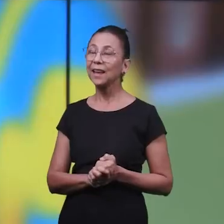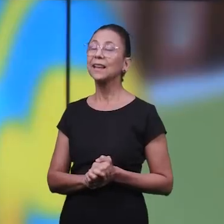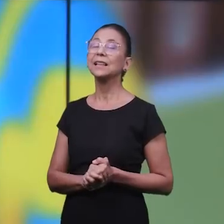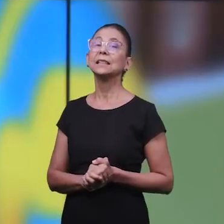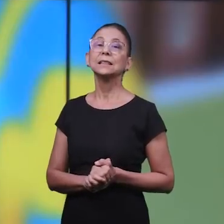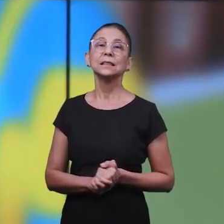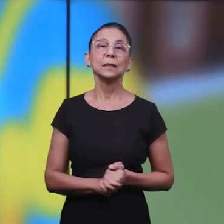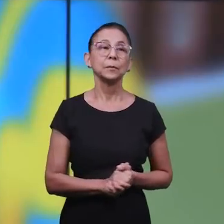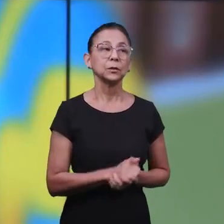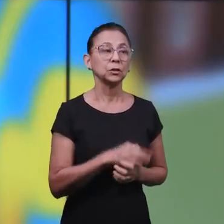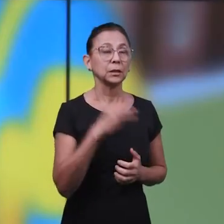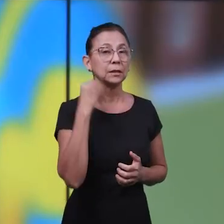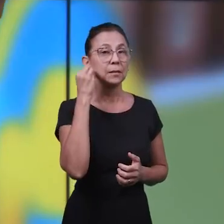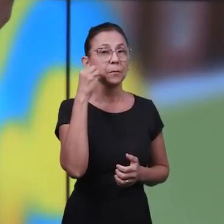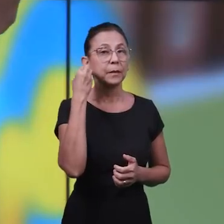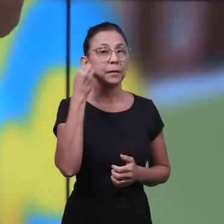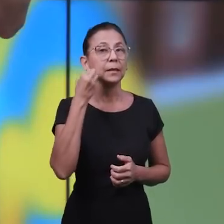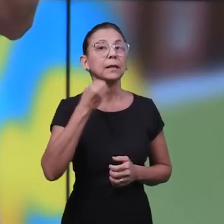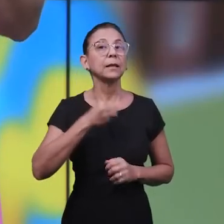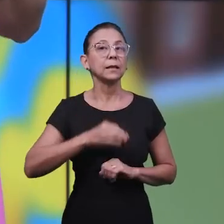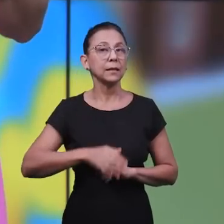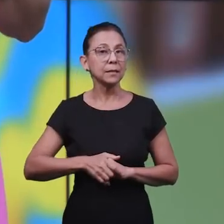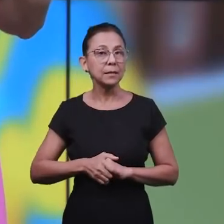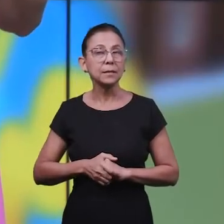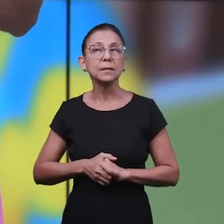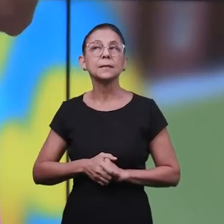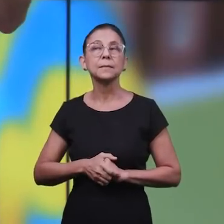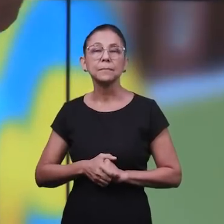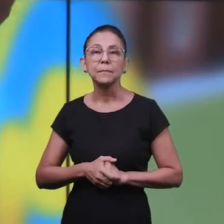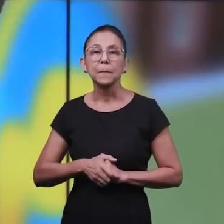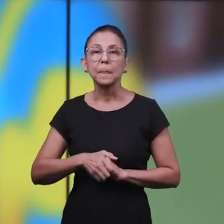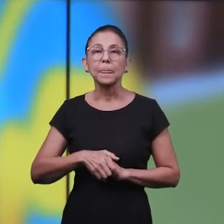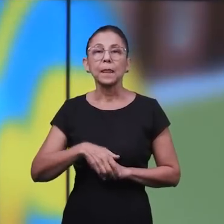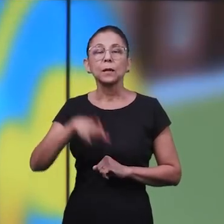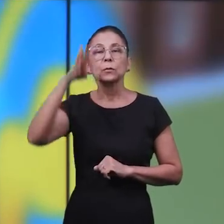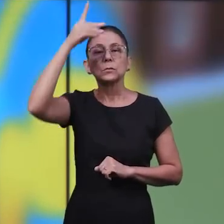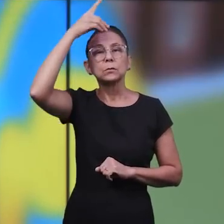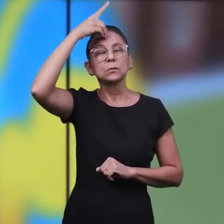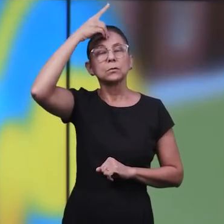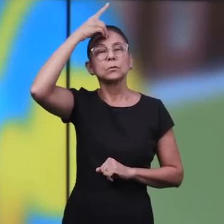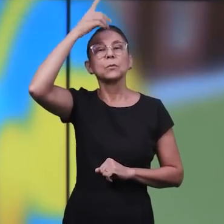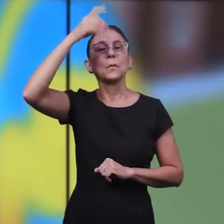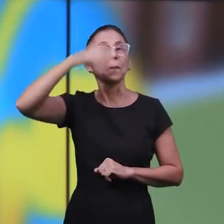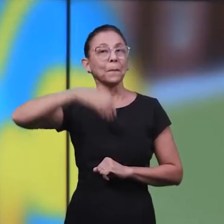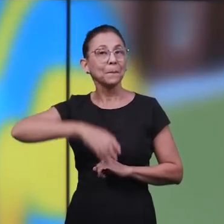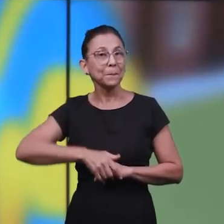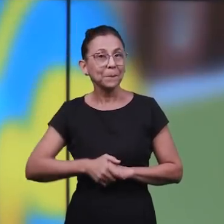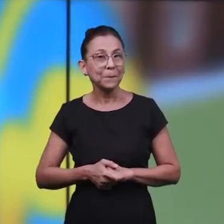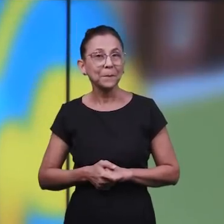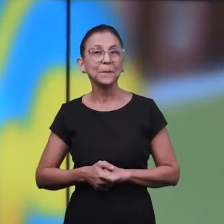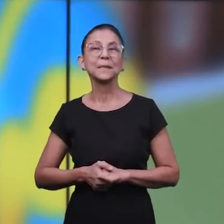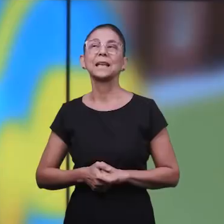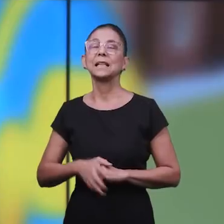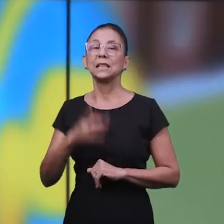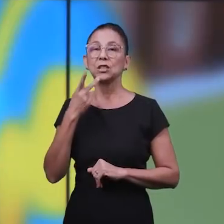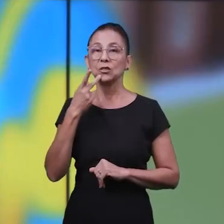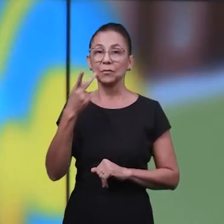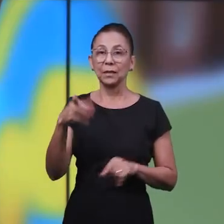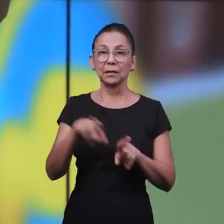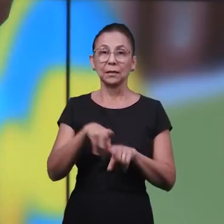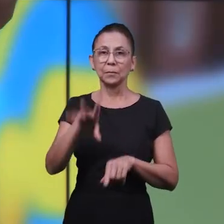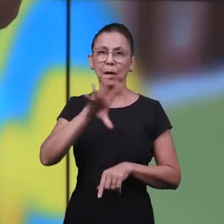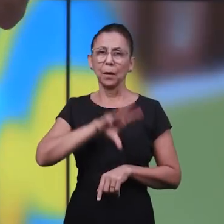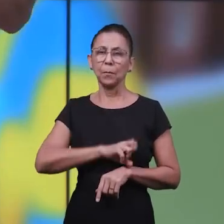volta para ter essa experiência com o Senhor, experiência com os dons espirituais, de falar do amor